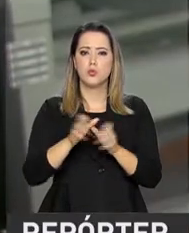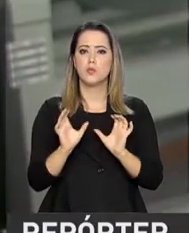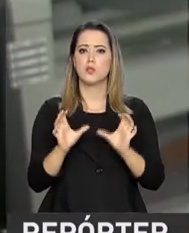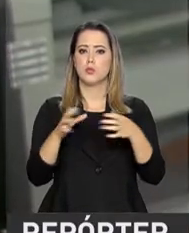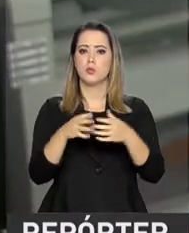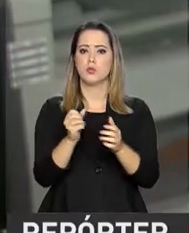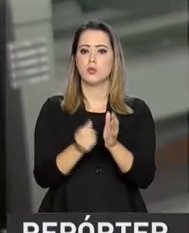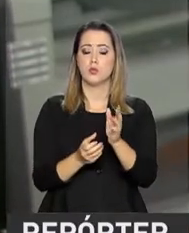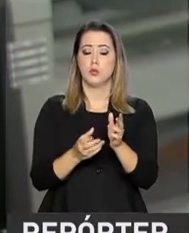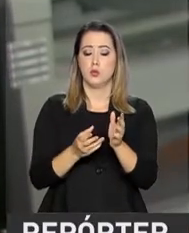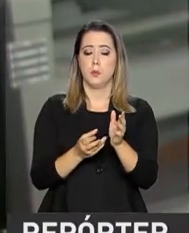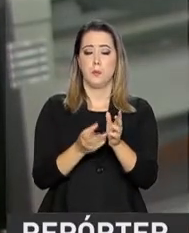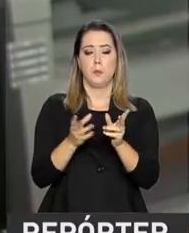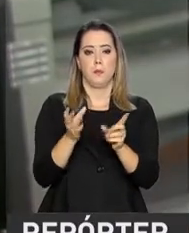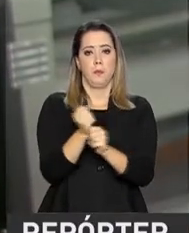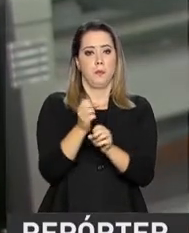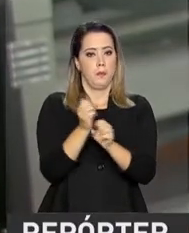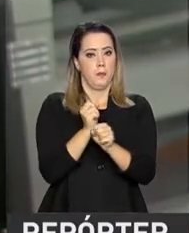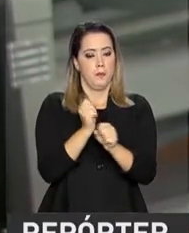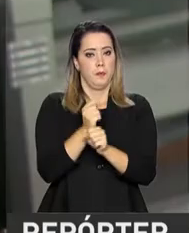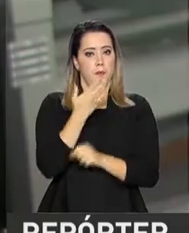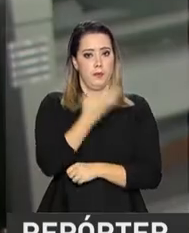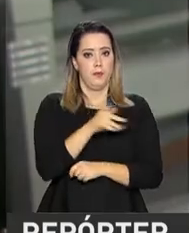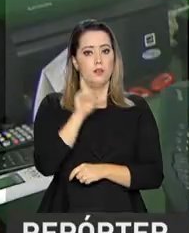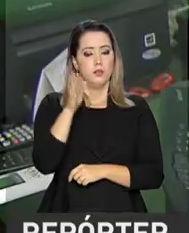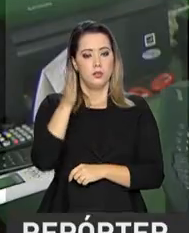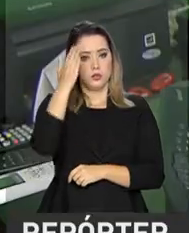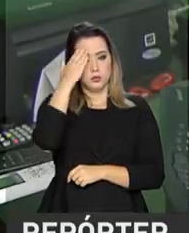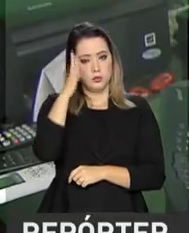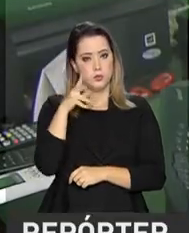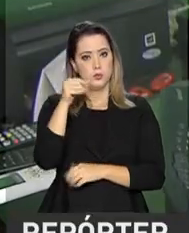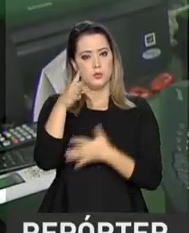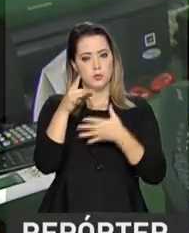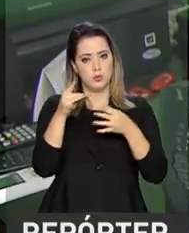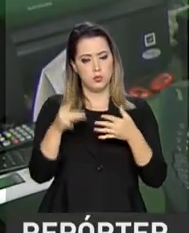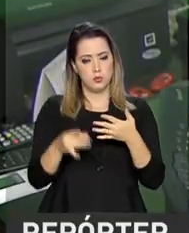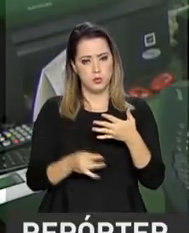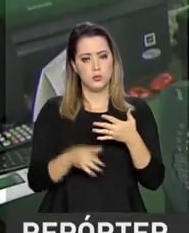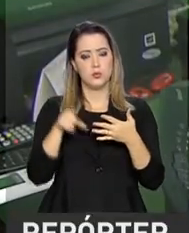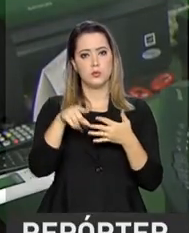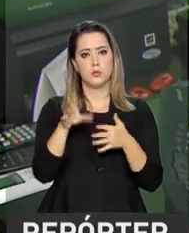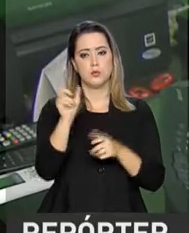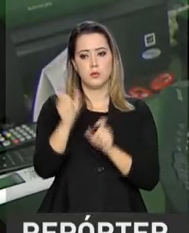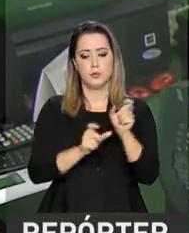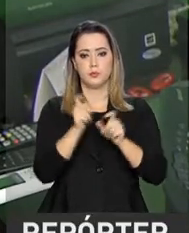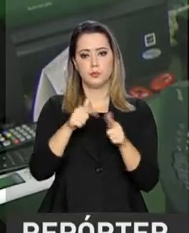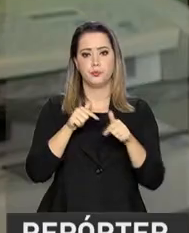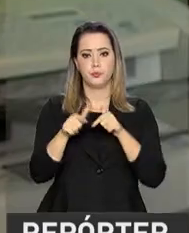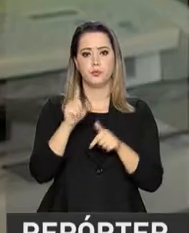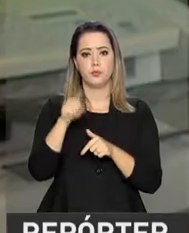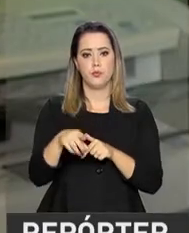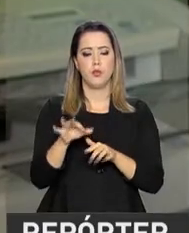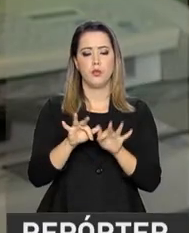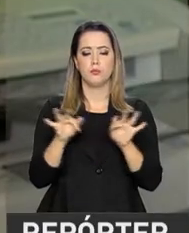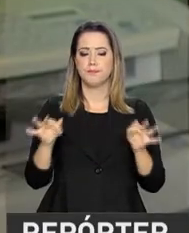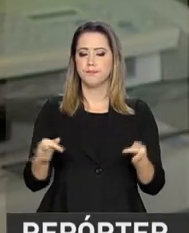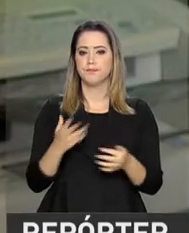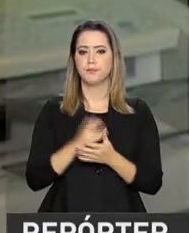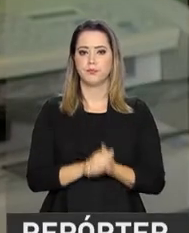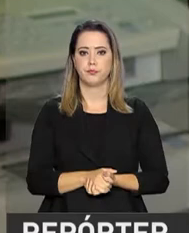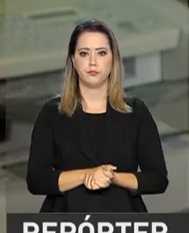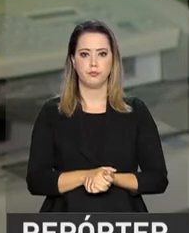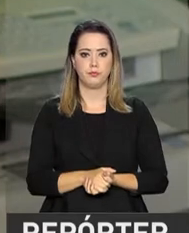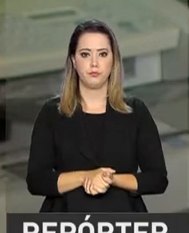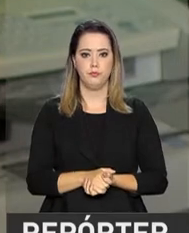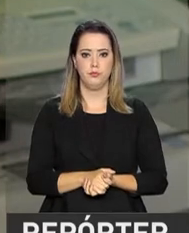esse contador que já está com os dados dos clientes atualizados o sistema é inovador e desburocratizado isso nós não temos